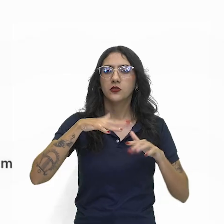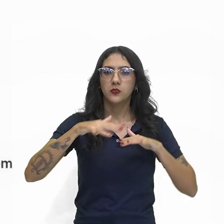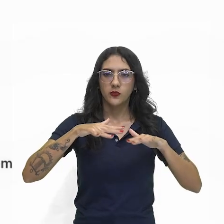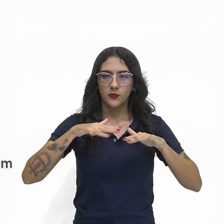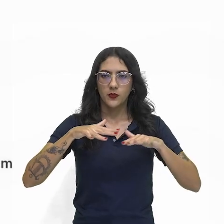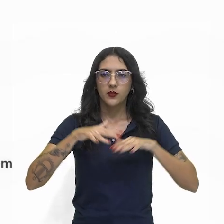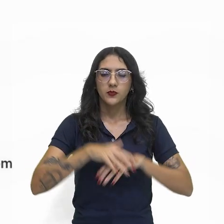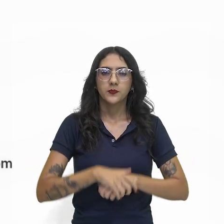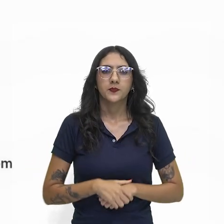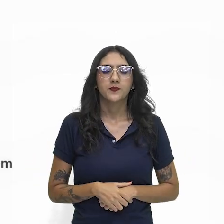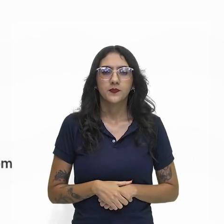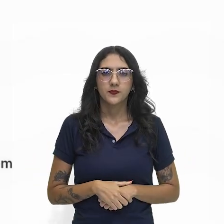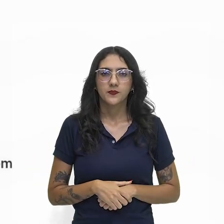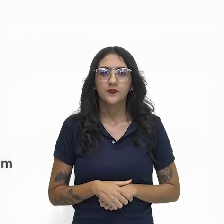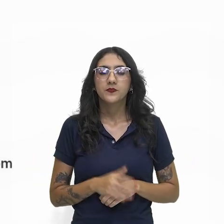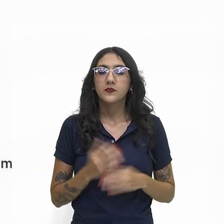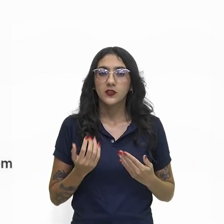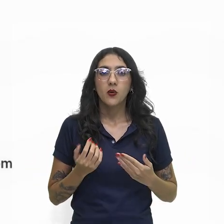Isso, pessoal, tem